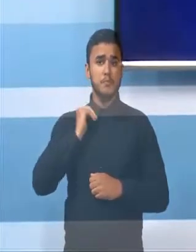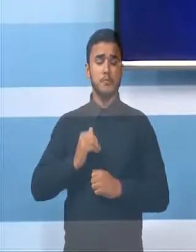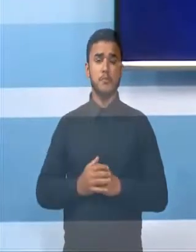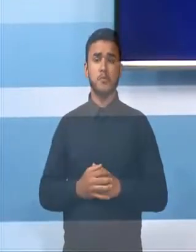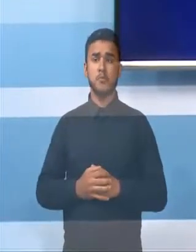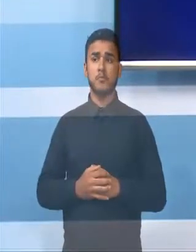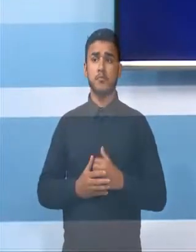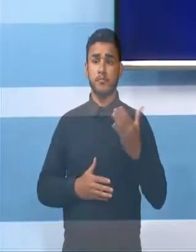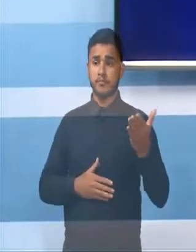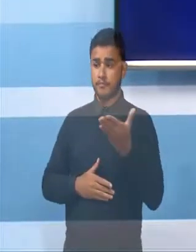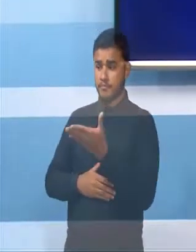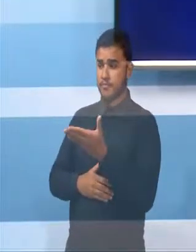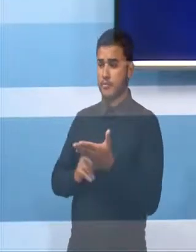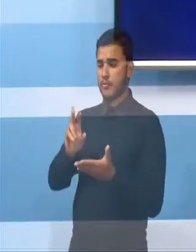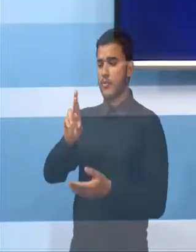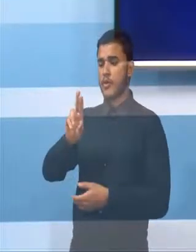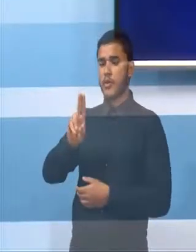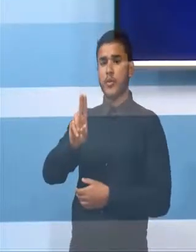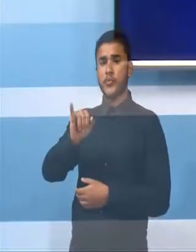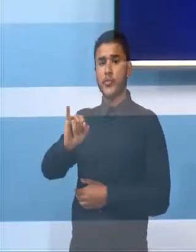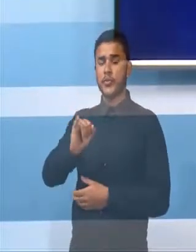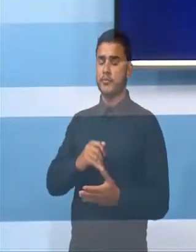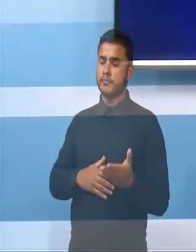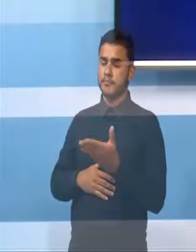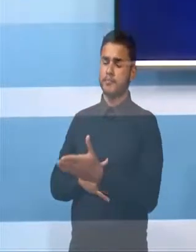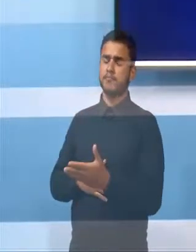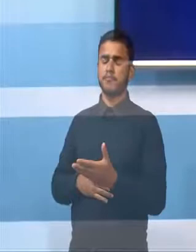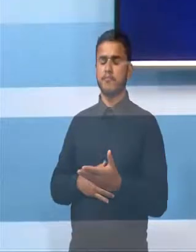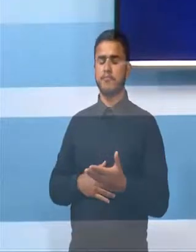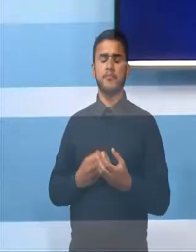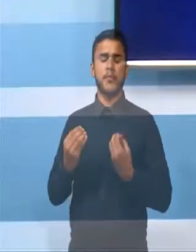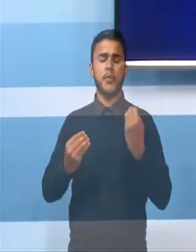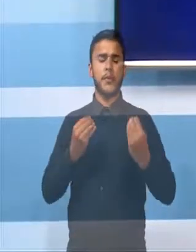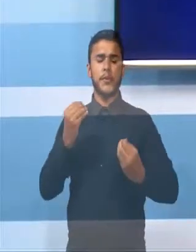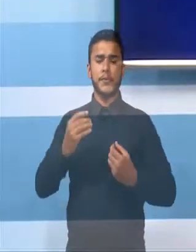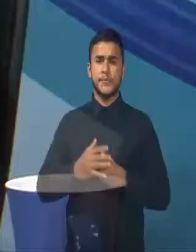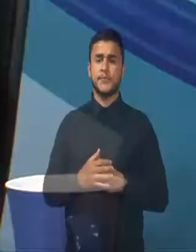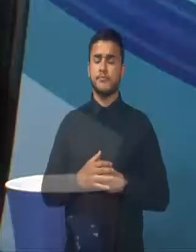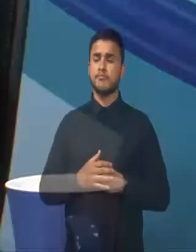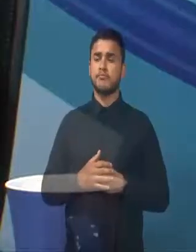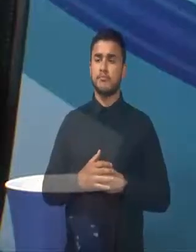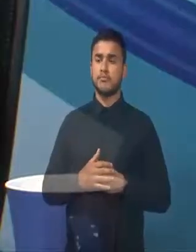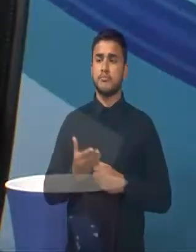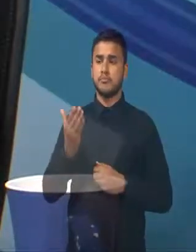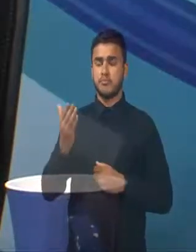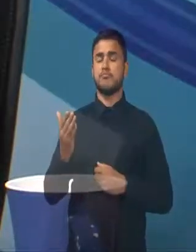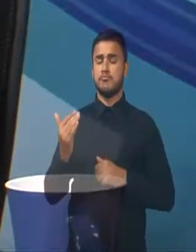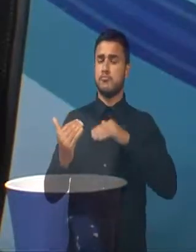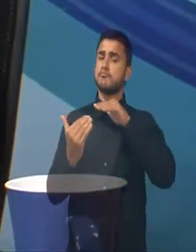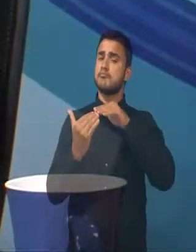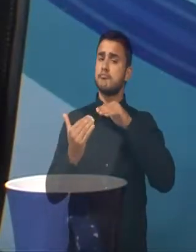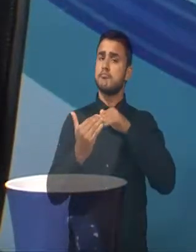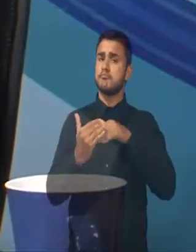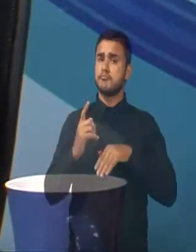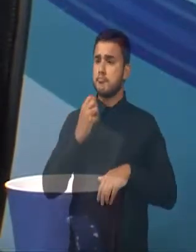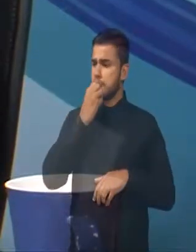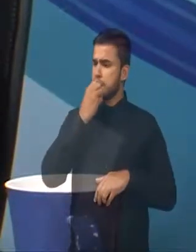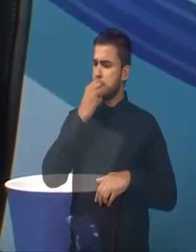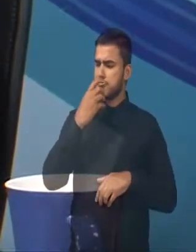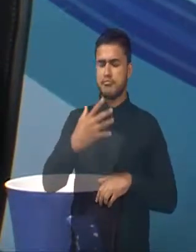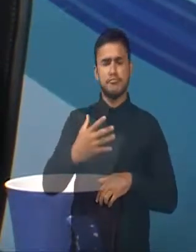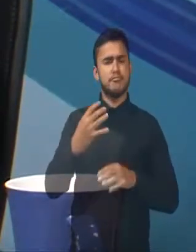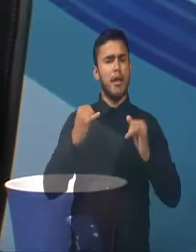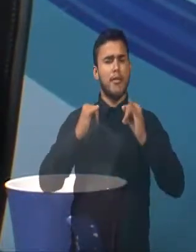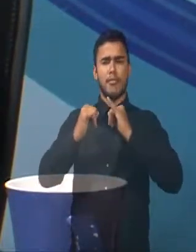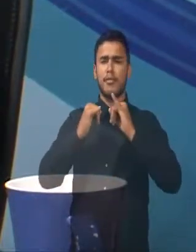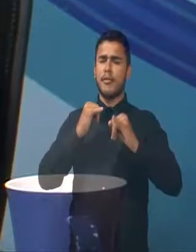do modelo, como se está usando essa ferramenta, que eu concordo em número, gênero e grau, que é bem-vinda sobre quaisquer